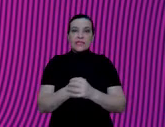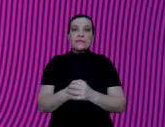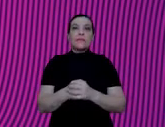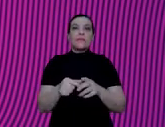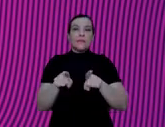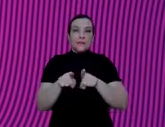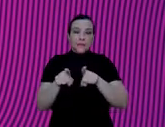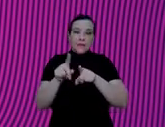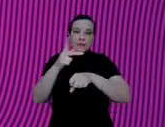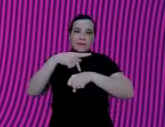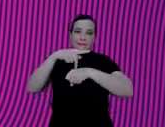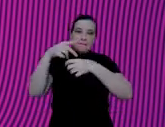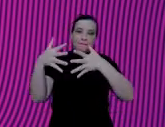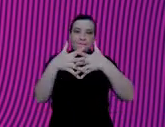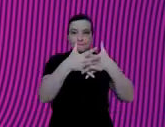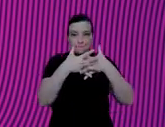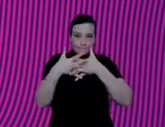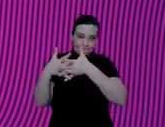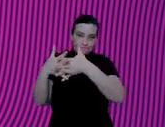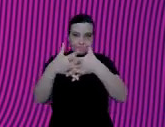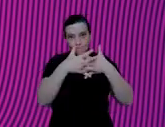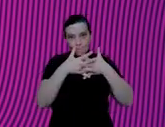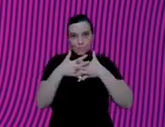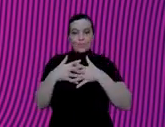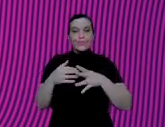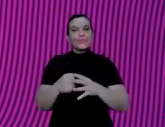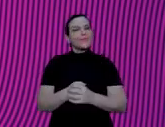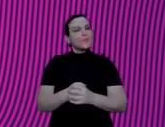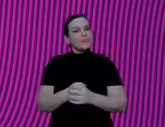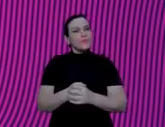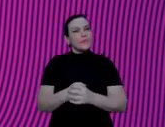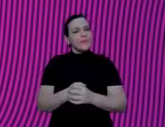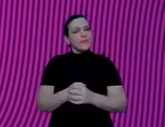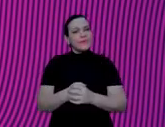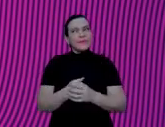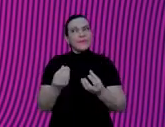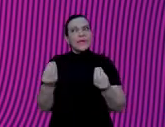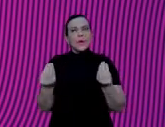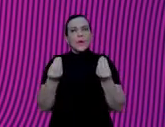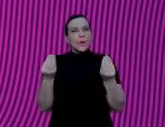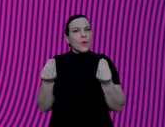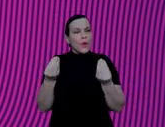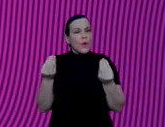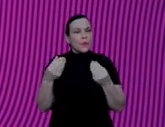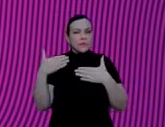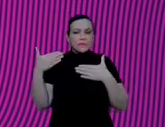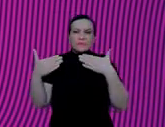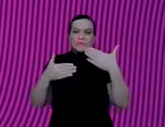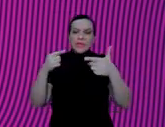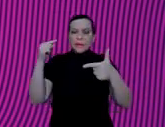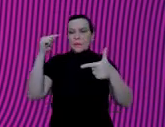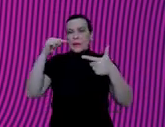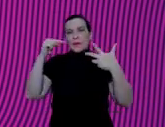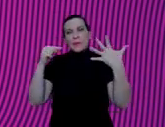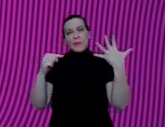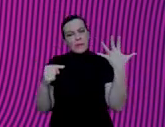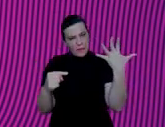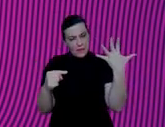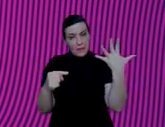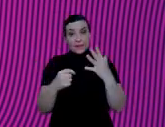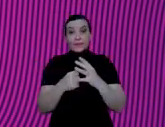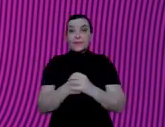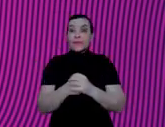Bom, como que se responde a isso, né? Aí entra o segundo elemento, né?